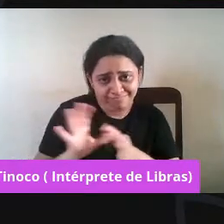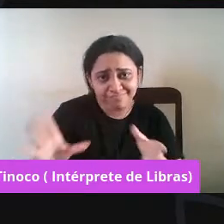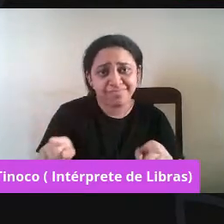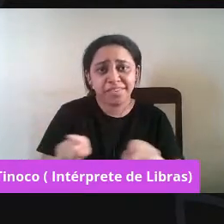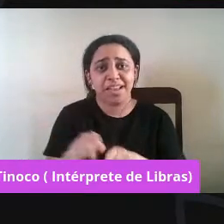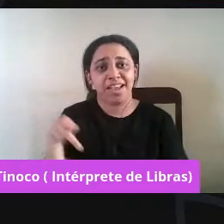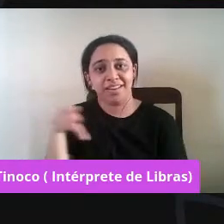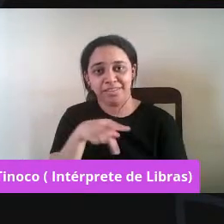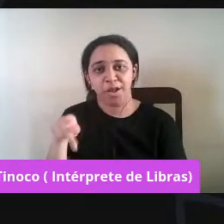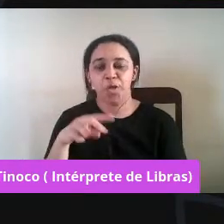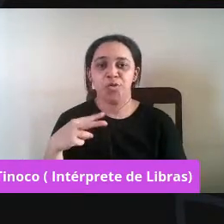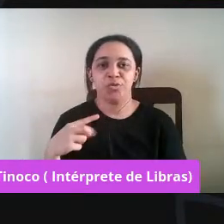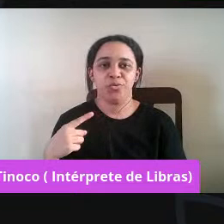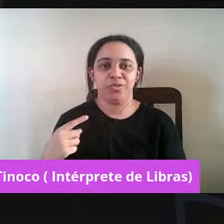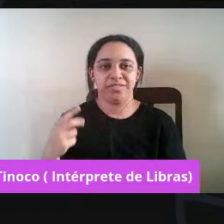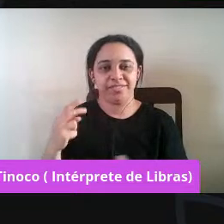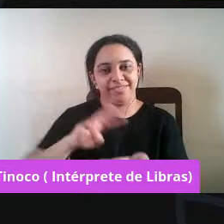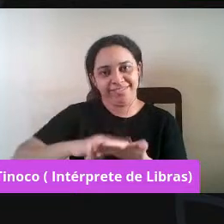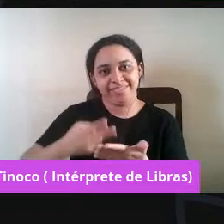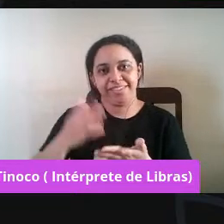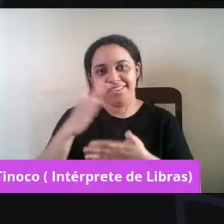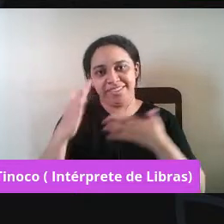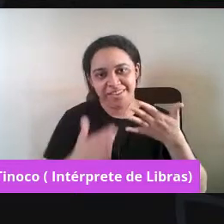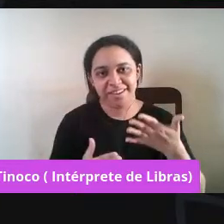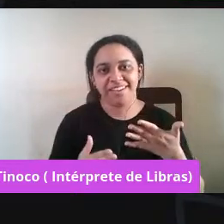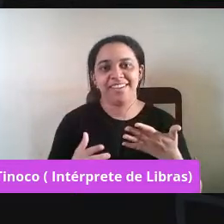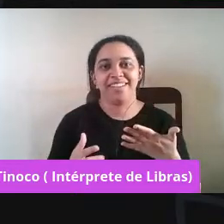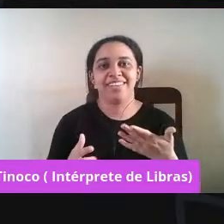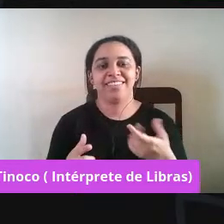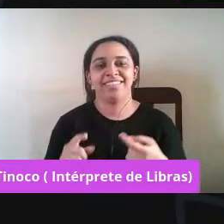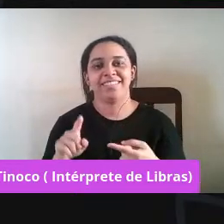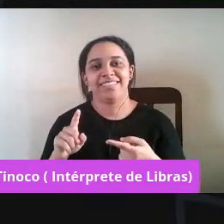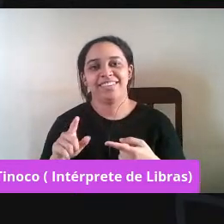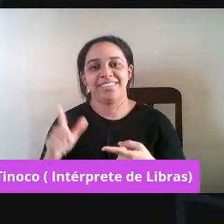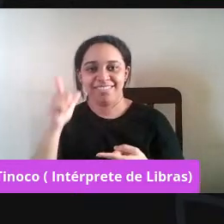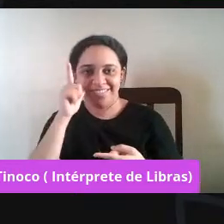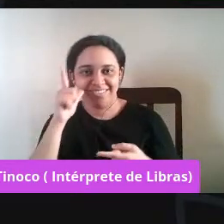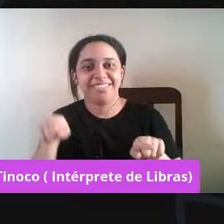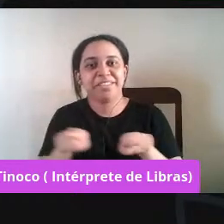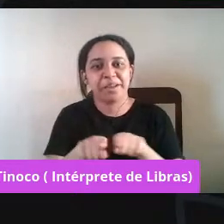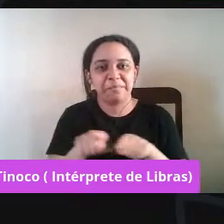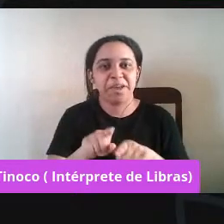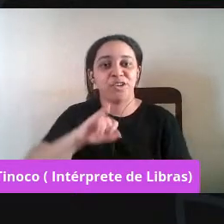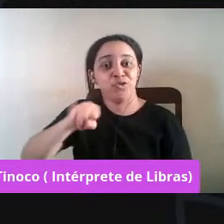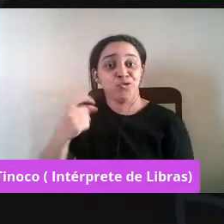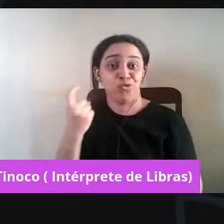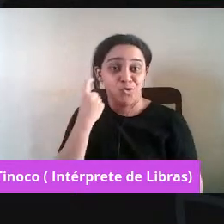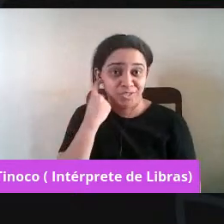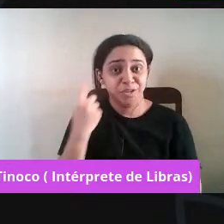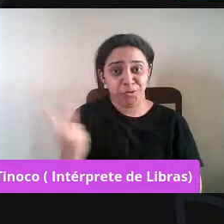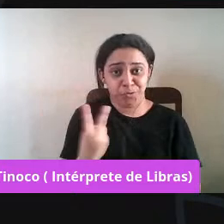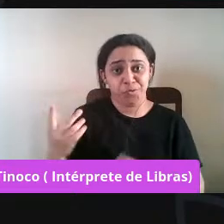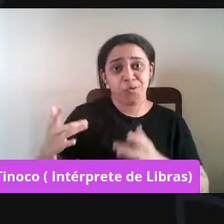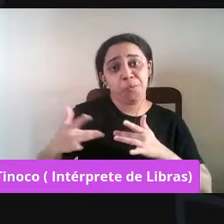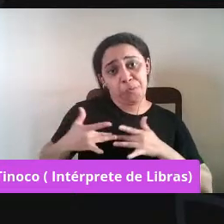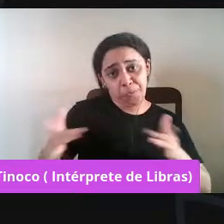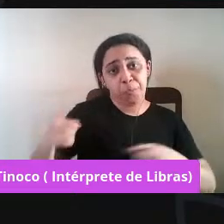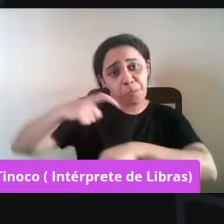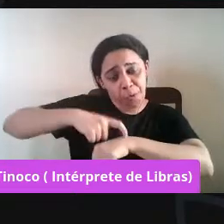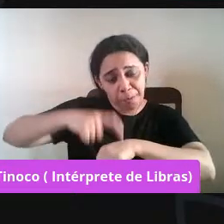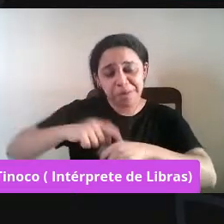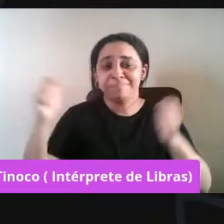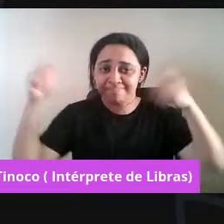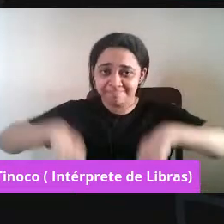Agradecemos também os nossos intérpretes, a Laís e a Josiane, também pela disponibilidade em fazer